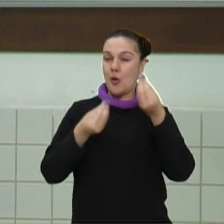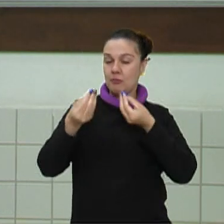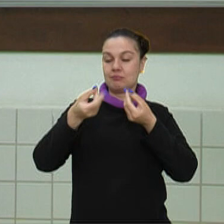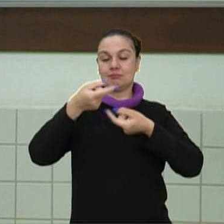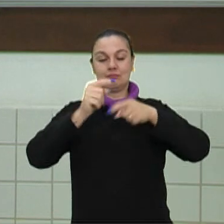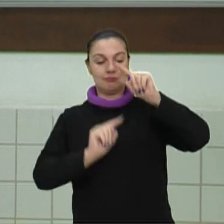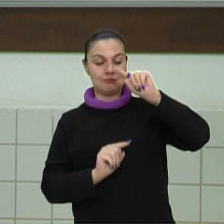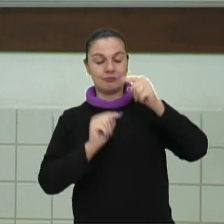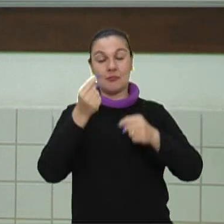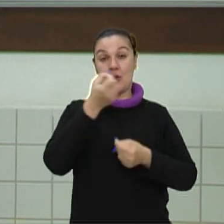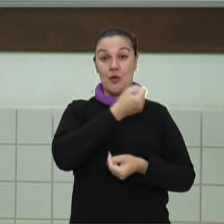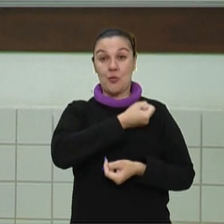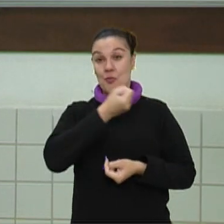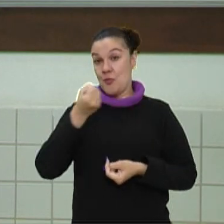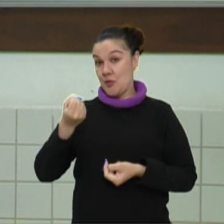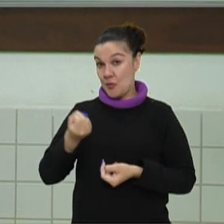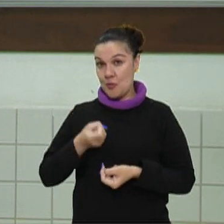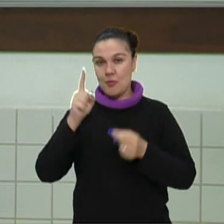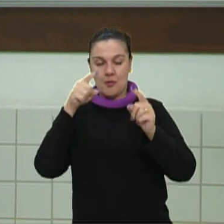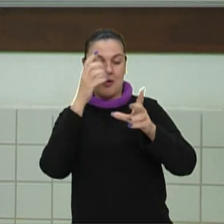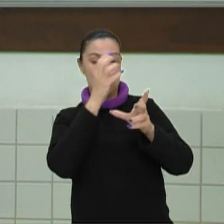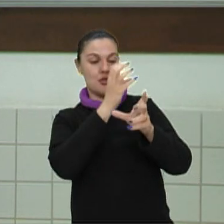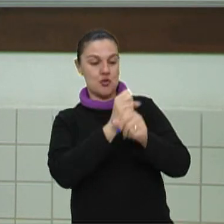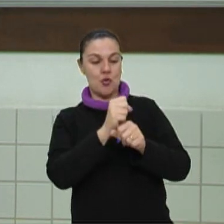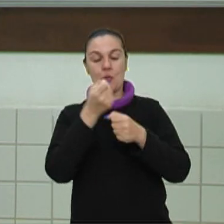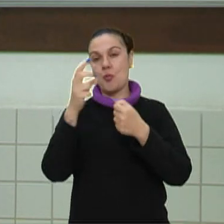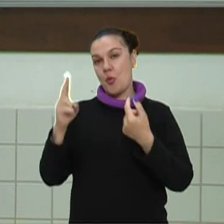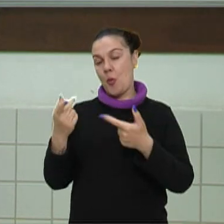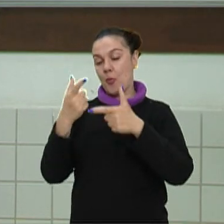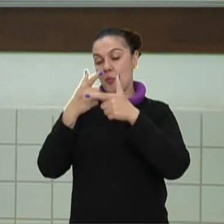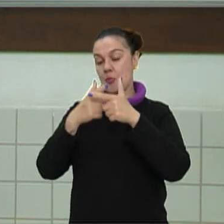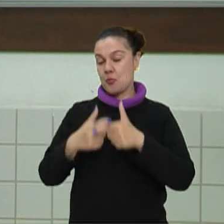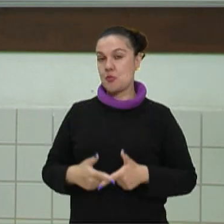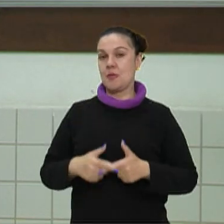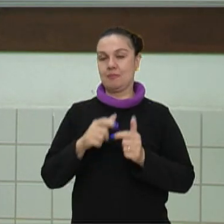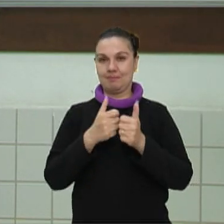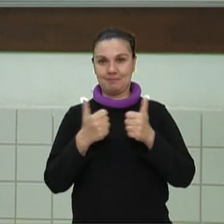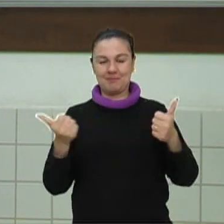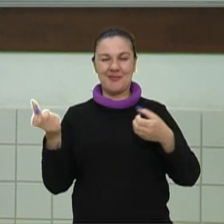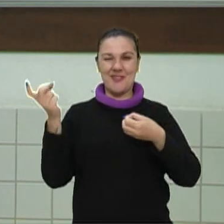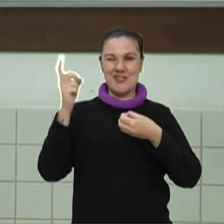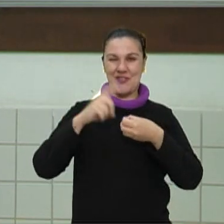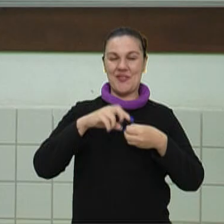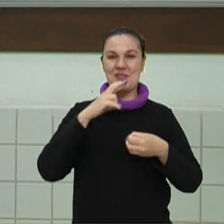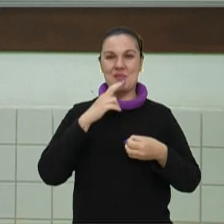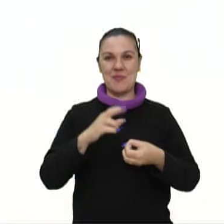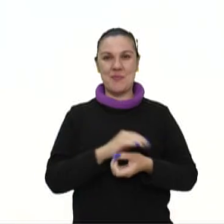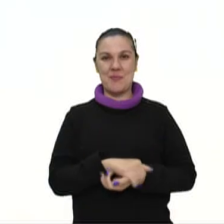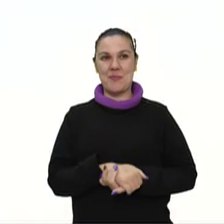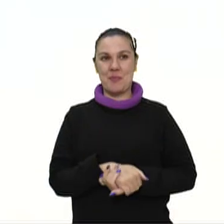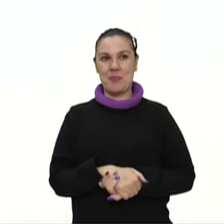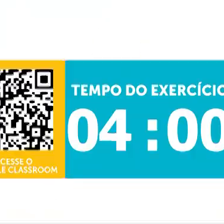você pensar em dois números que dá aquela soma e aquele produto. Beleza? Já volto com a correção.